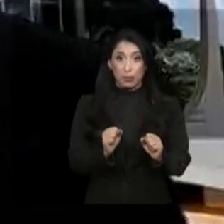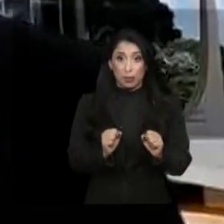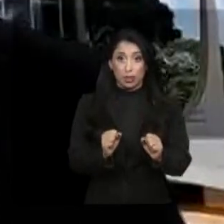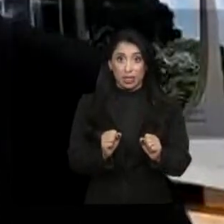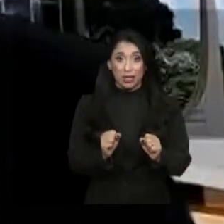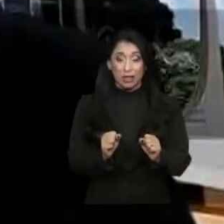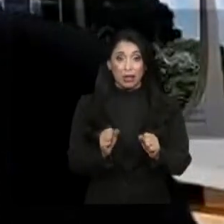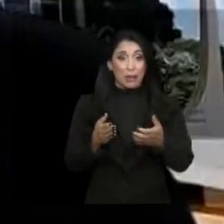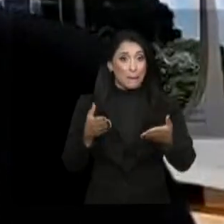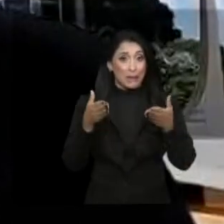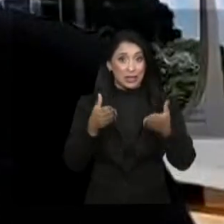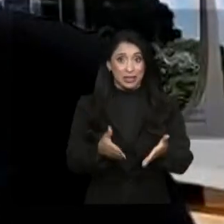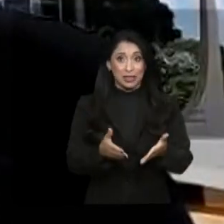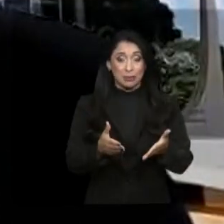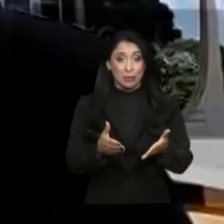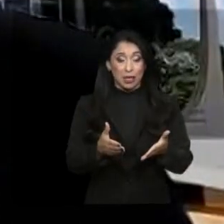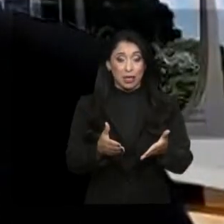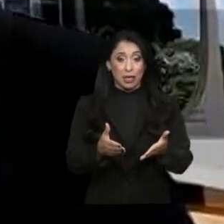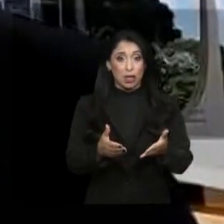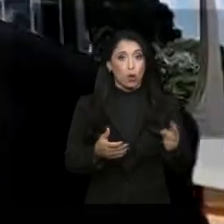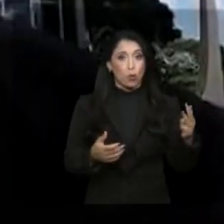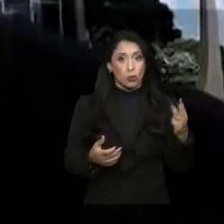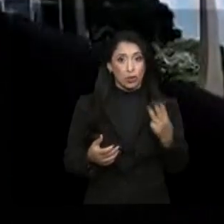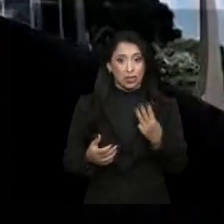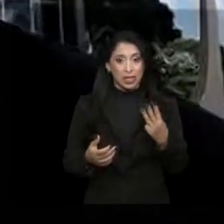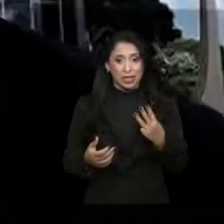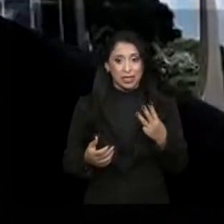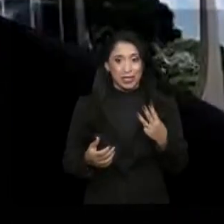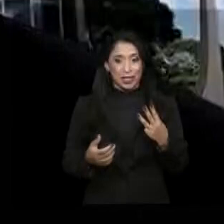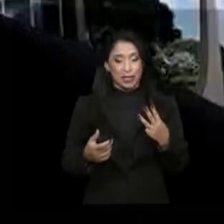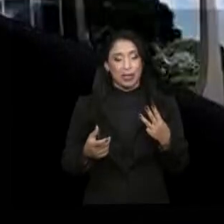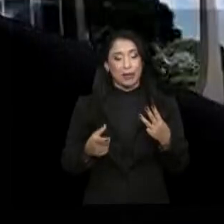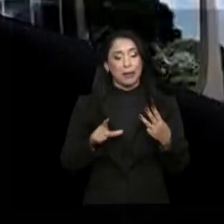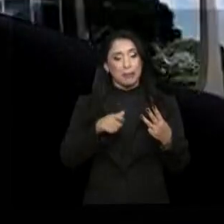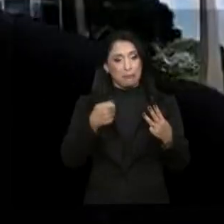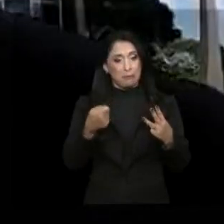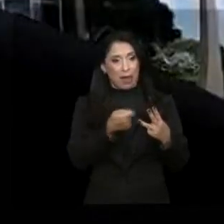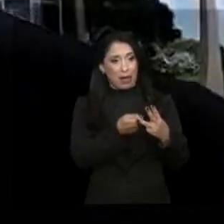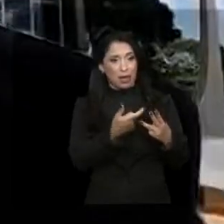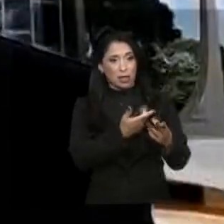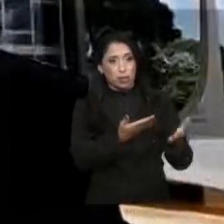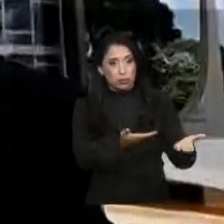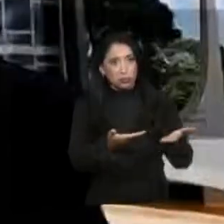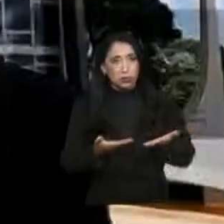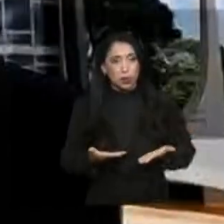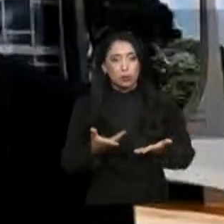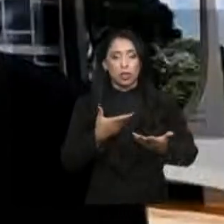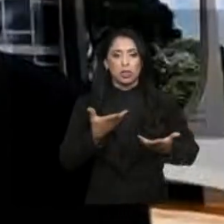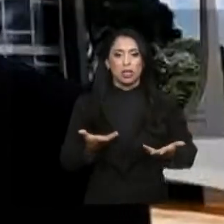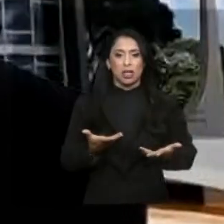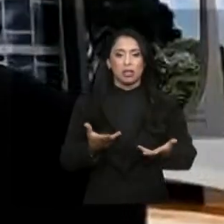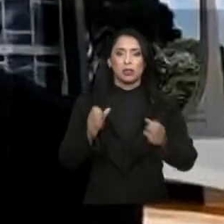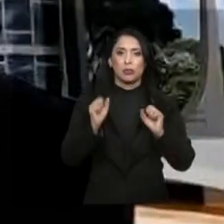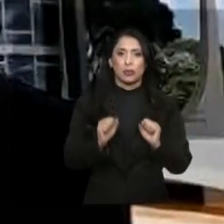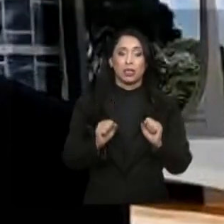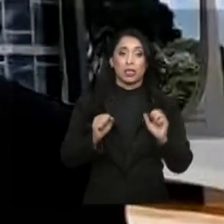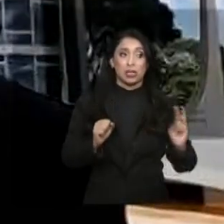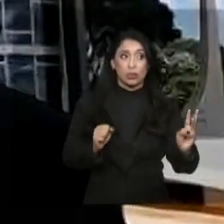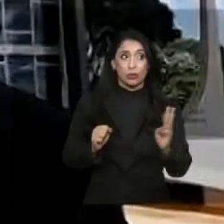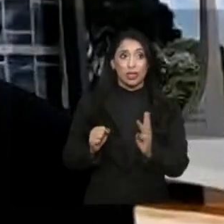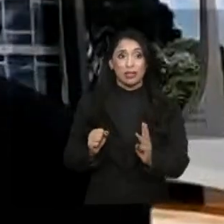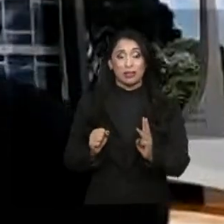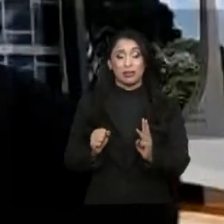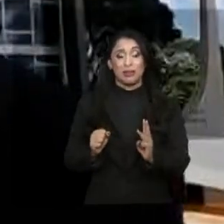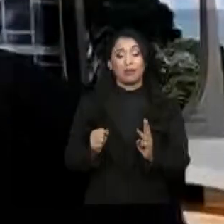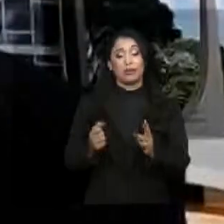se ele não pode ingressar no processo de extradição como terceiro interessado e ele já detém a condição de terceiro interessado, por que ele teria a condição de terceiro interessado e